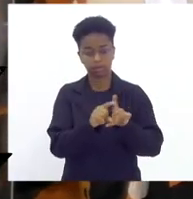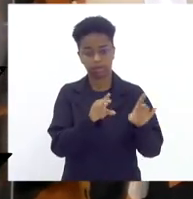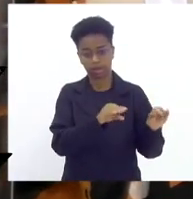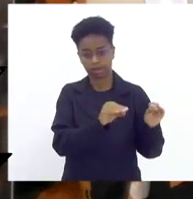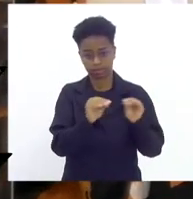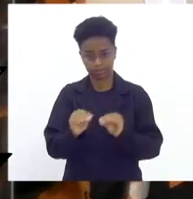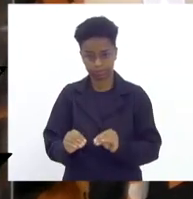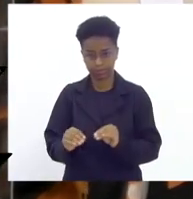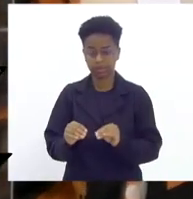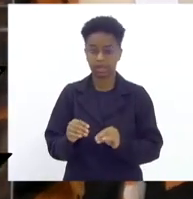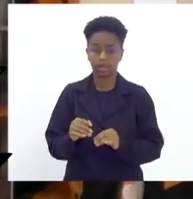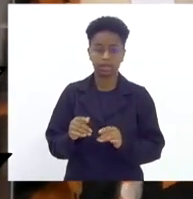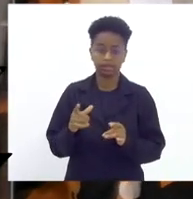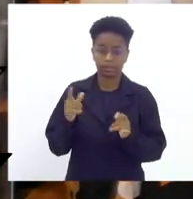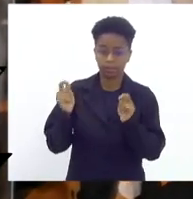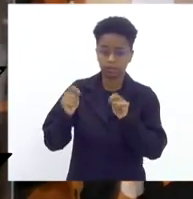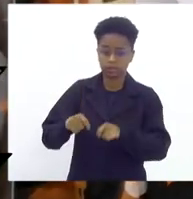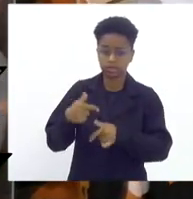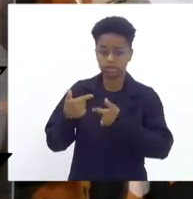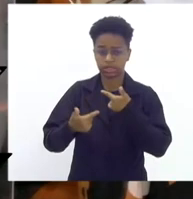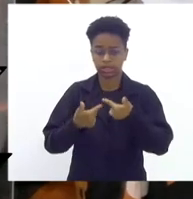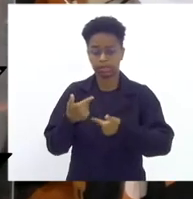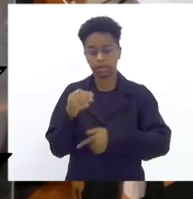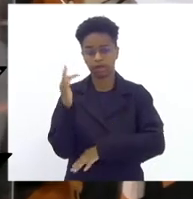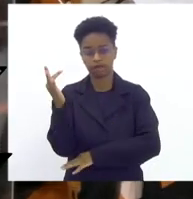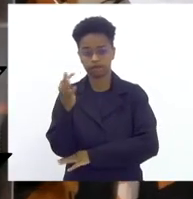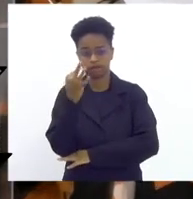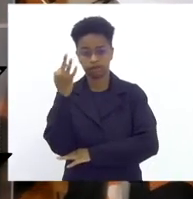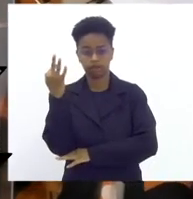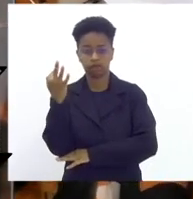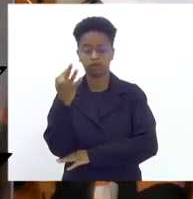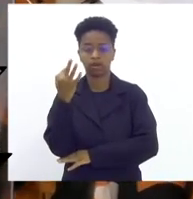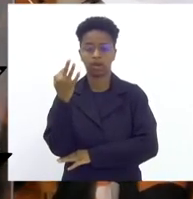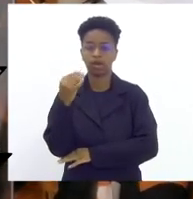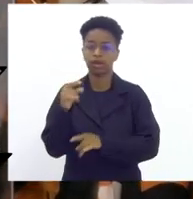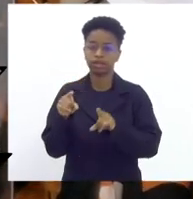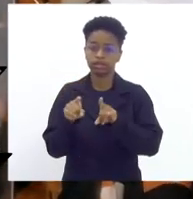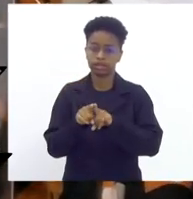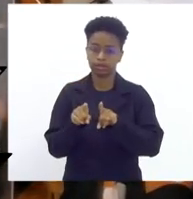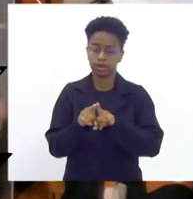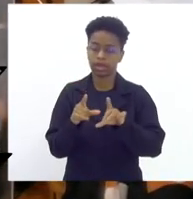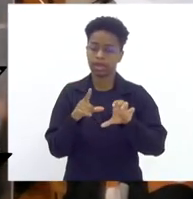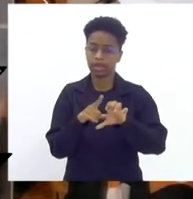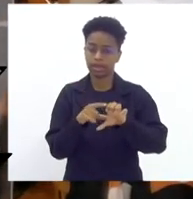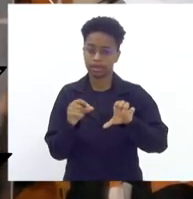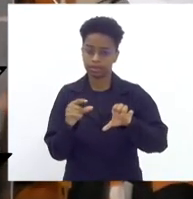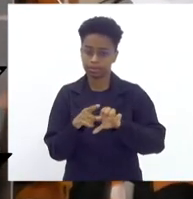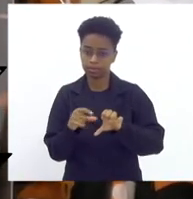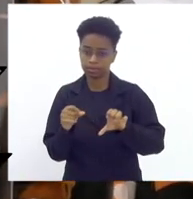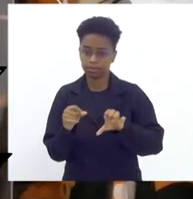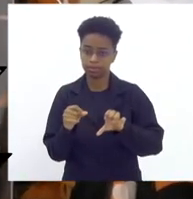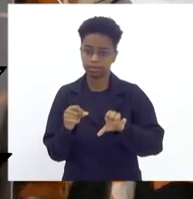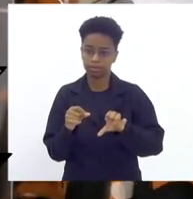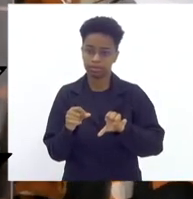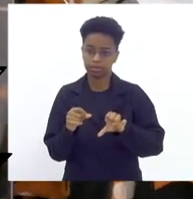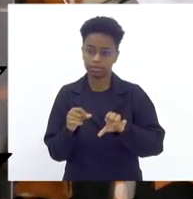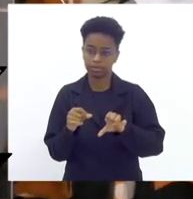de trabalhar formal além de amplay empreendedorismo